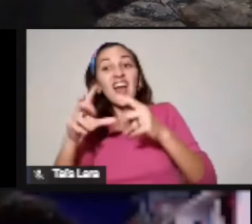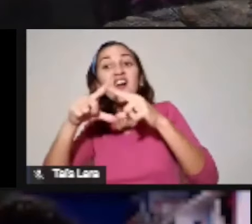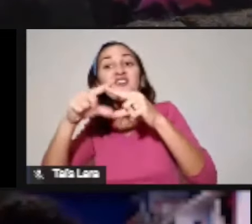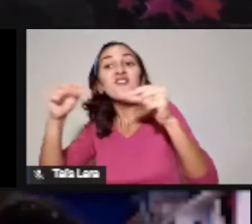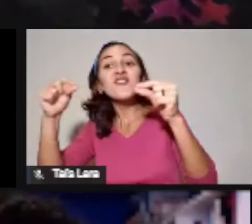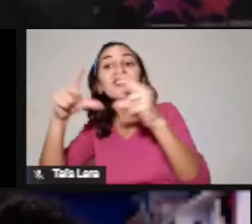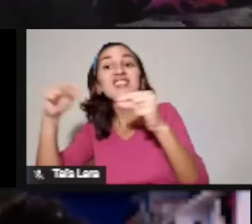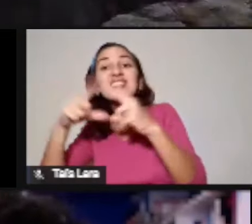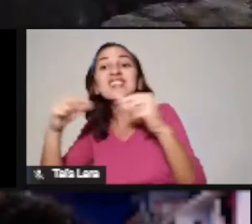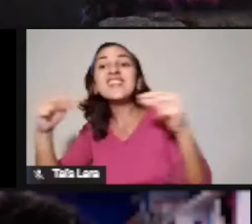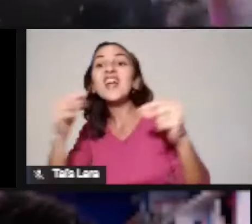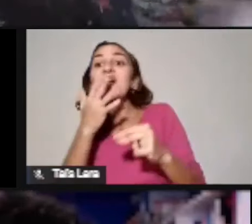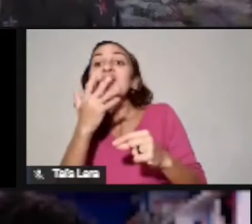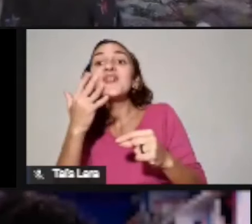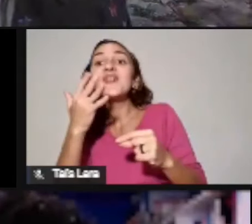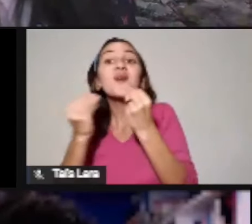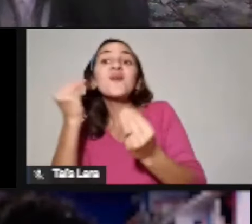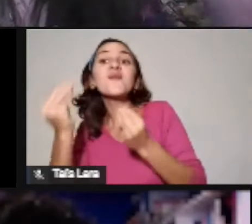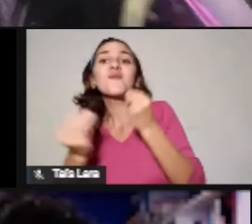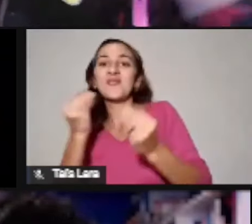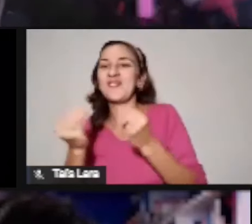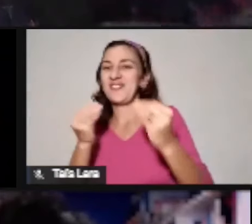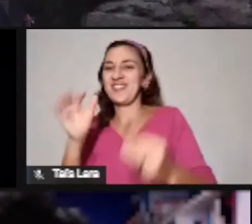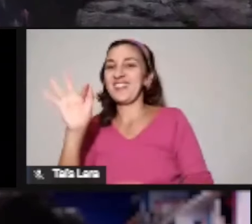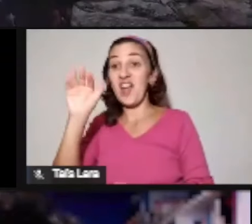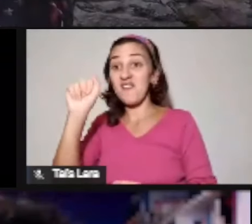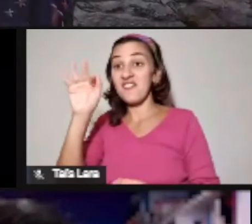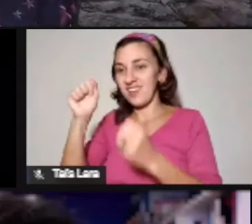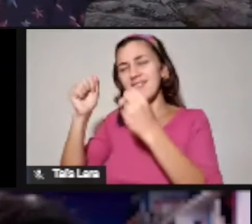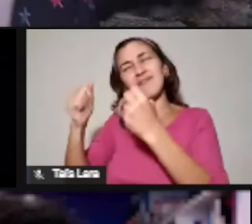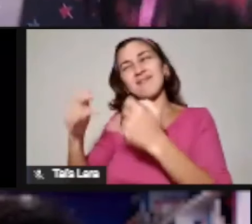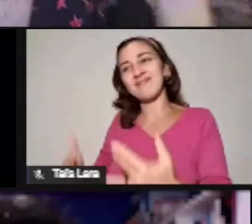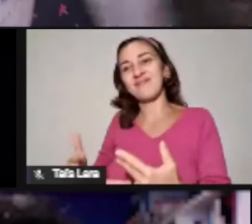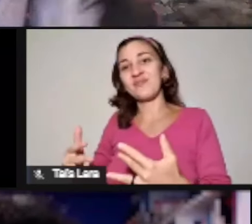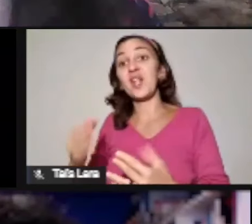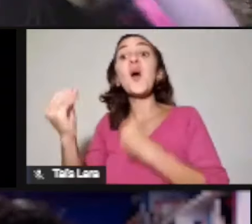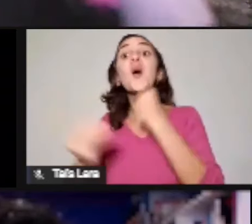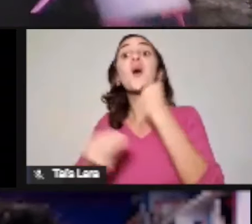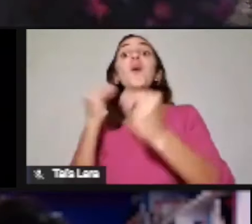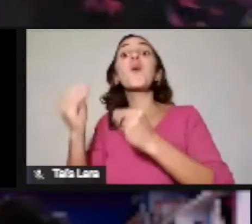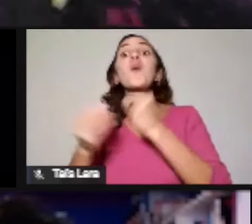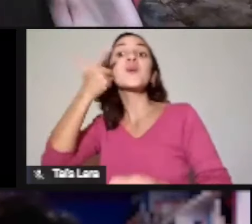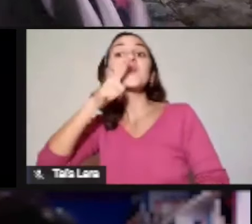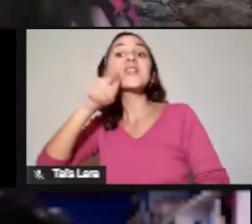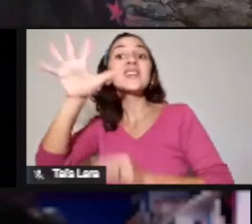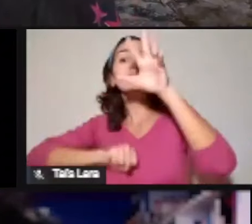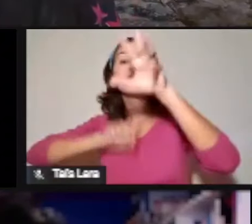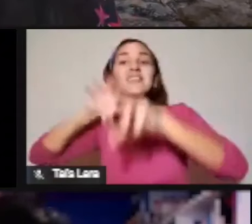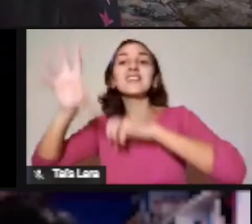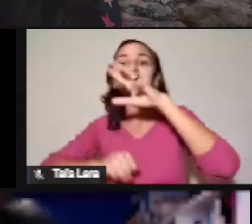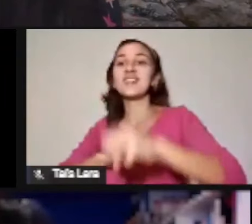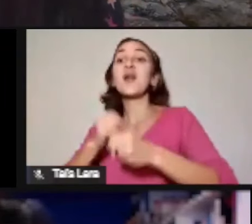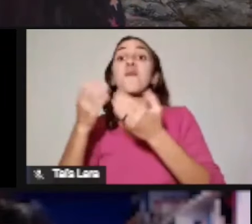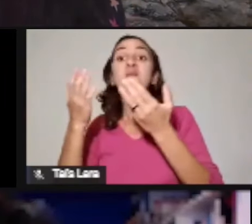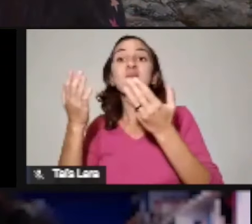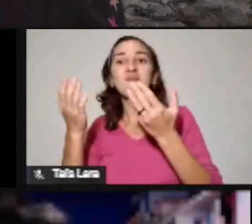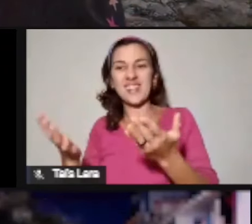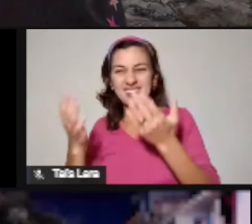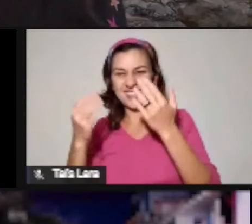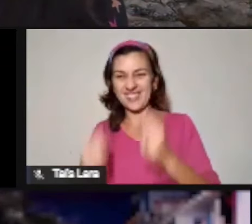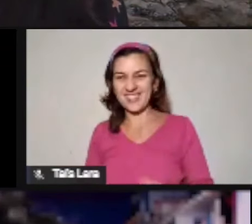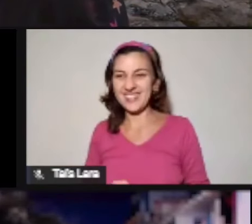uma festa com as fitinhas. Vai lá, Fafá. Como que consegue essas fitinhas? Pois bem, pode entrar lá. Quem que